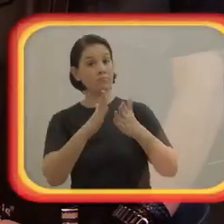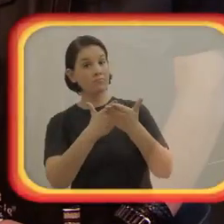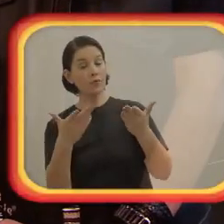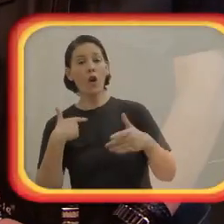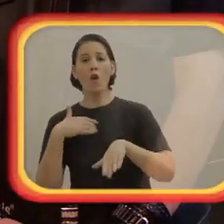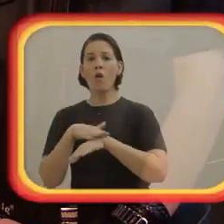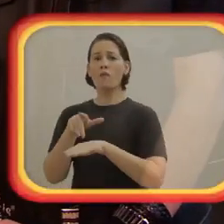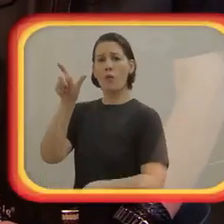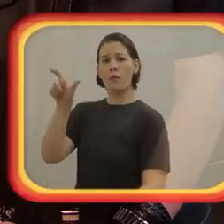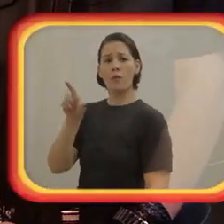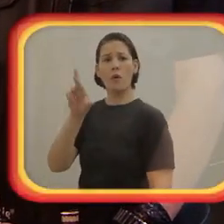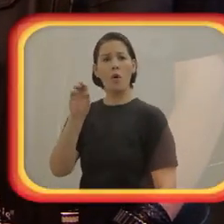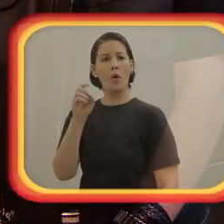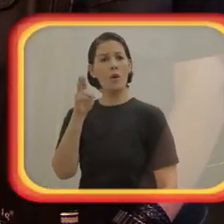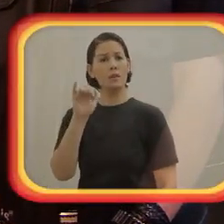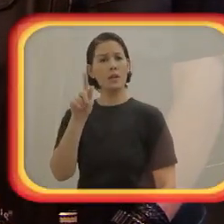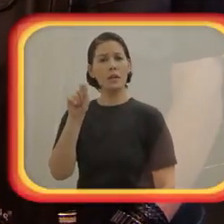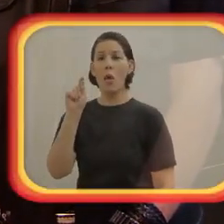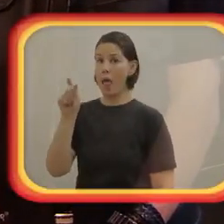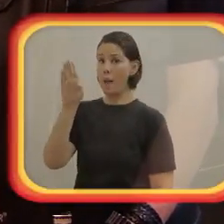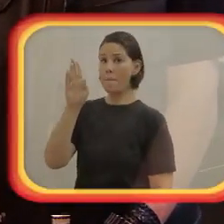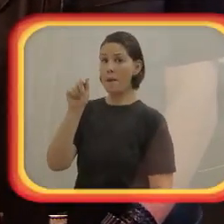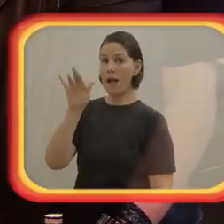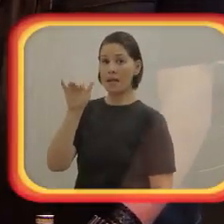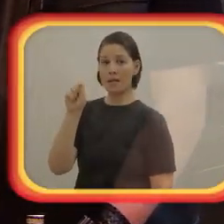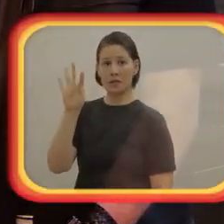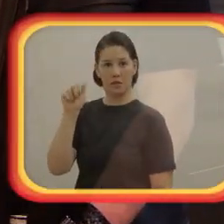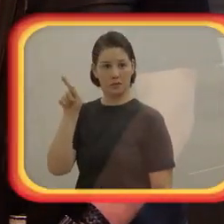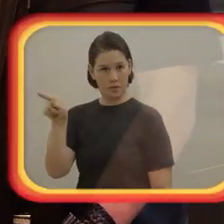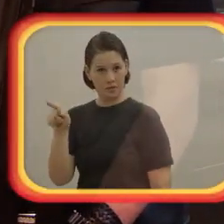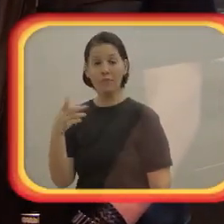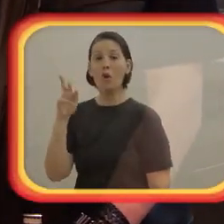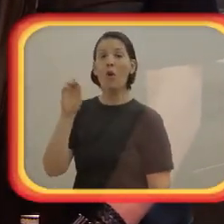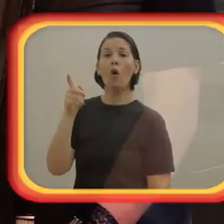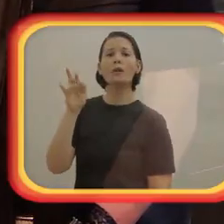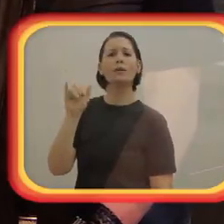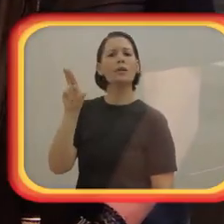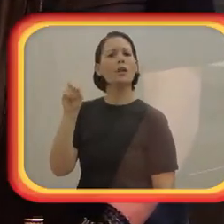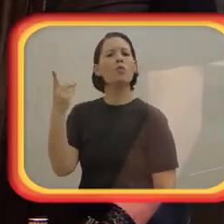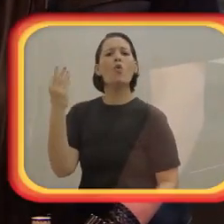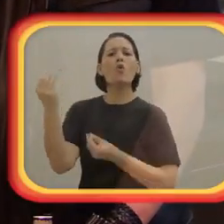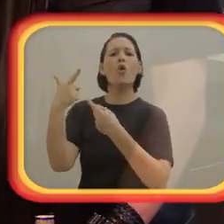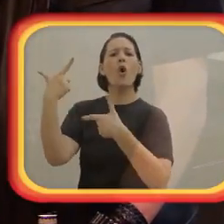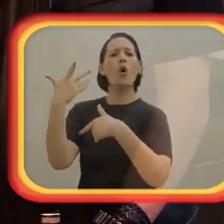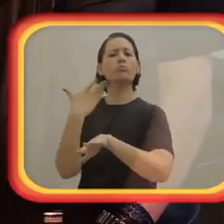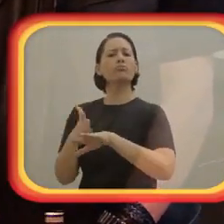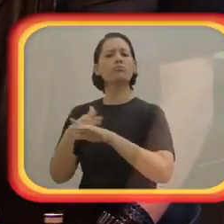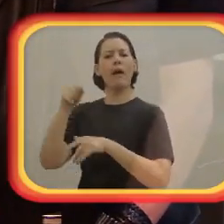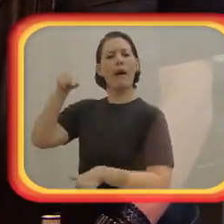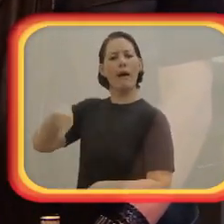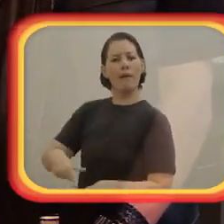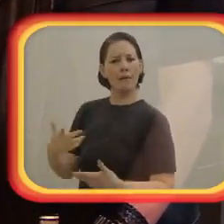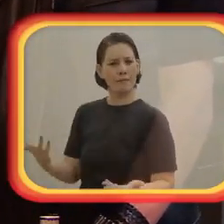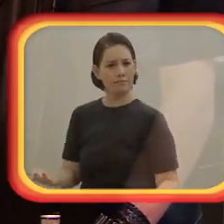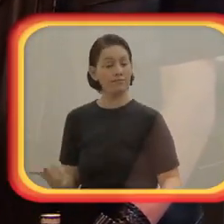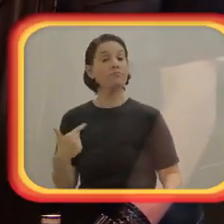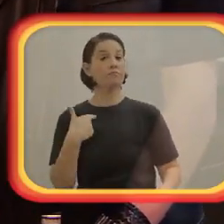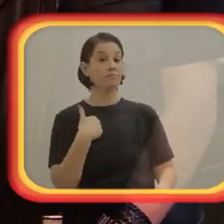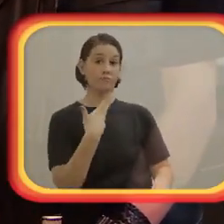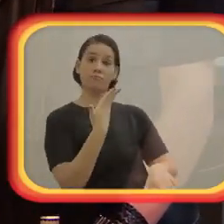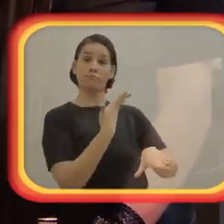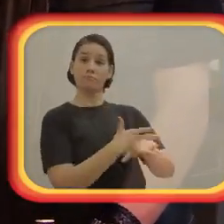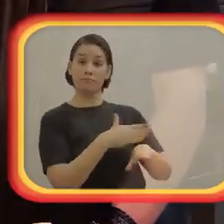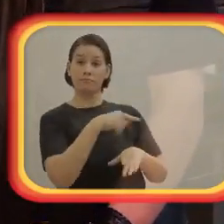Bom, pessoal, vou conversar com o Rodrigo, que é barista. Rodrigo, como é que foi o seu treinamento